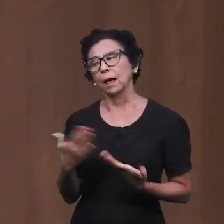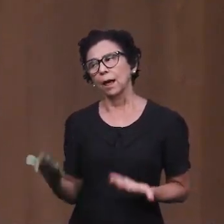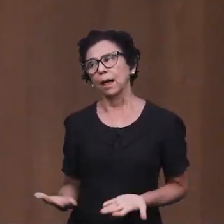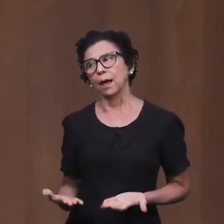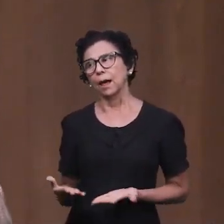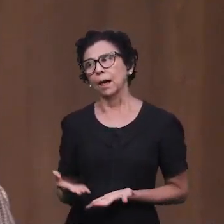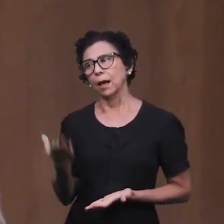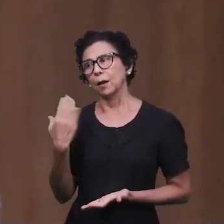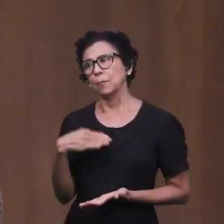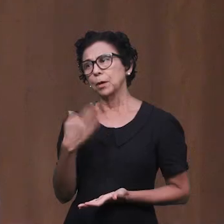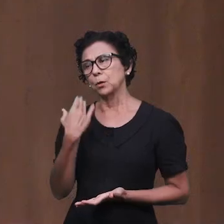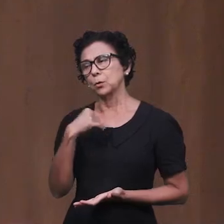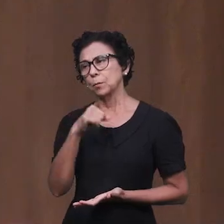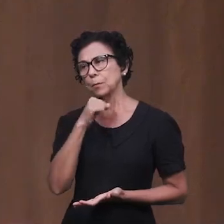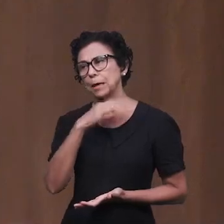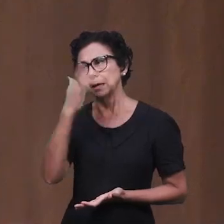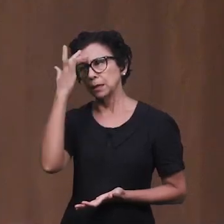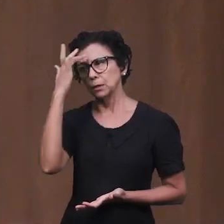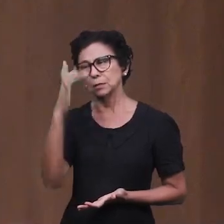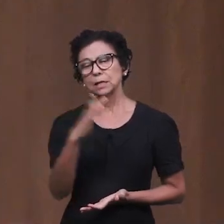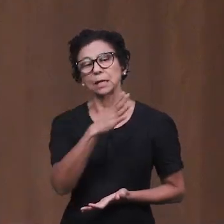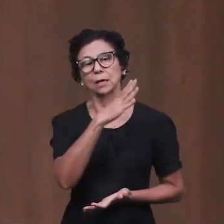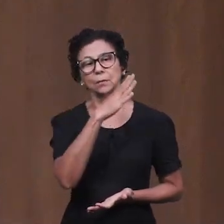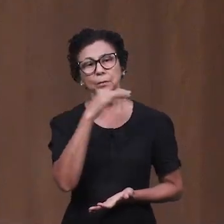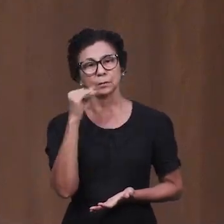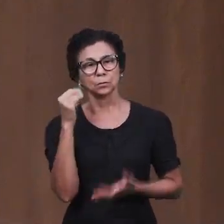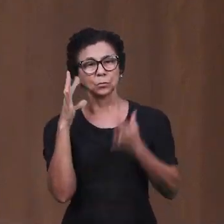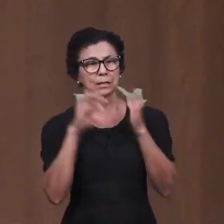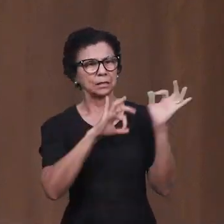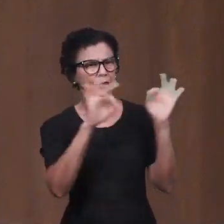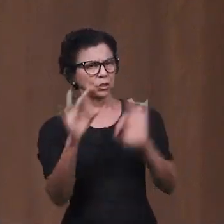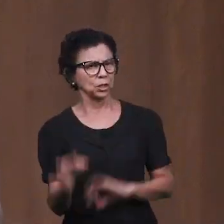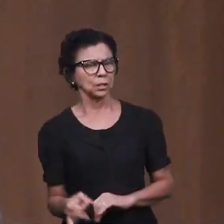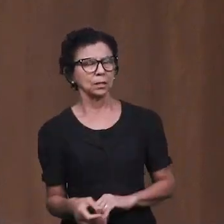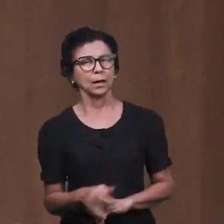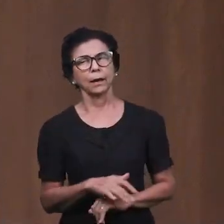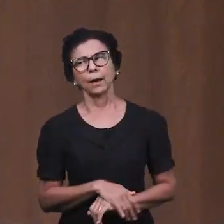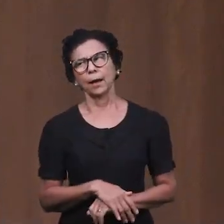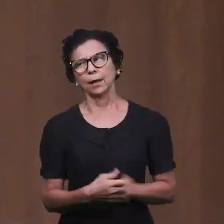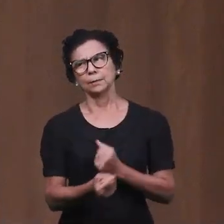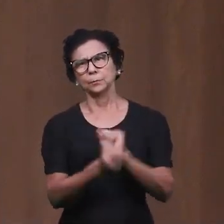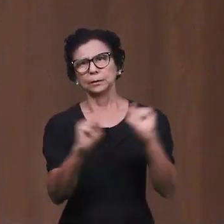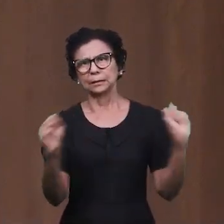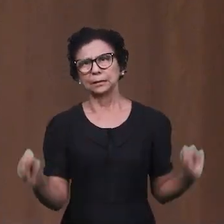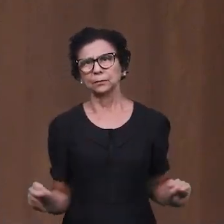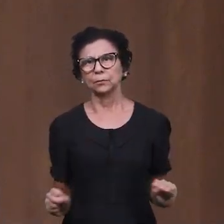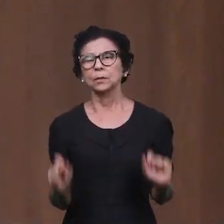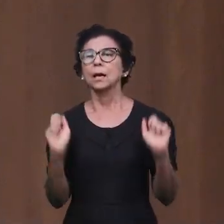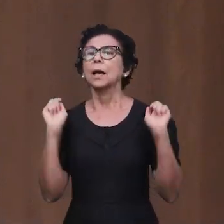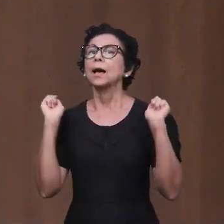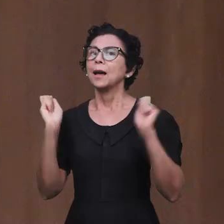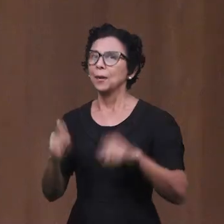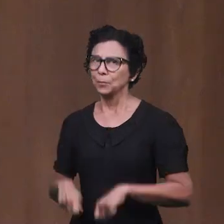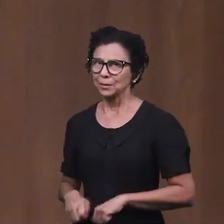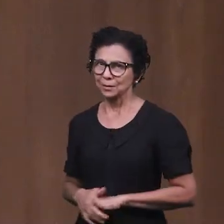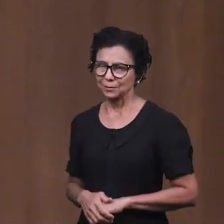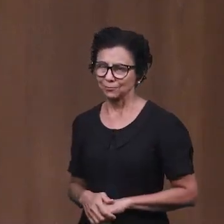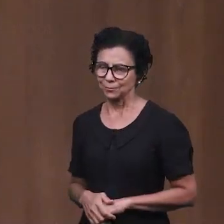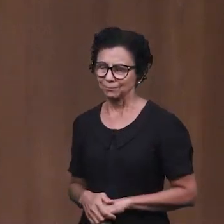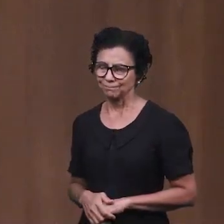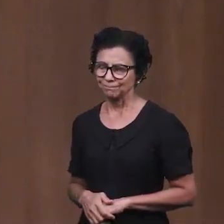estão assistindo, isso é impossível. É possível. É muito possível e é real. É extremamente real em